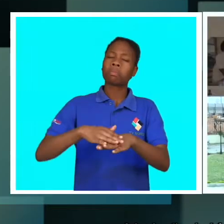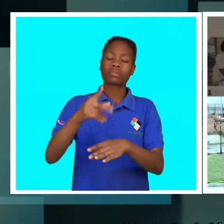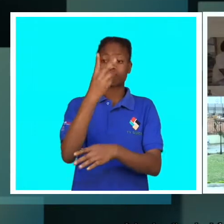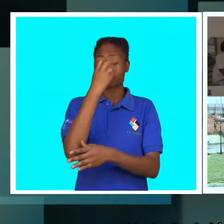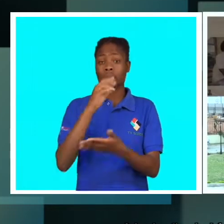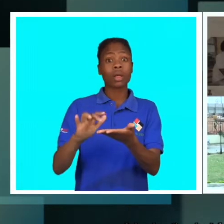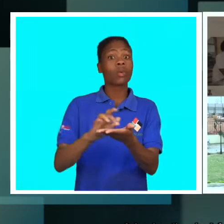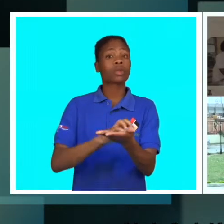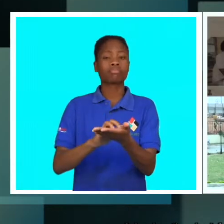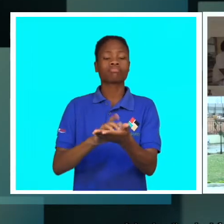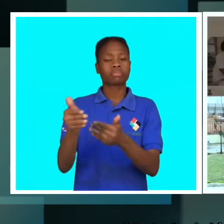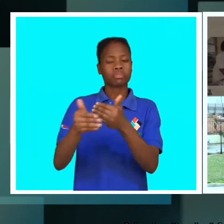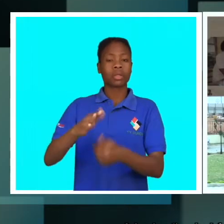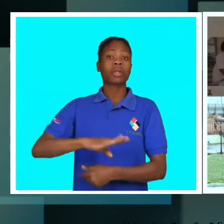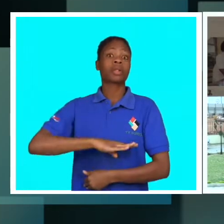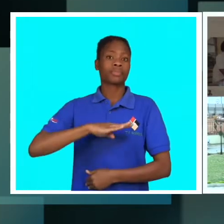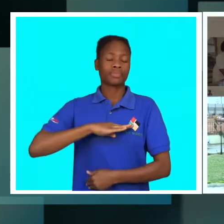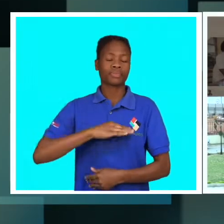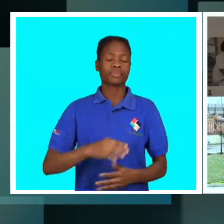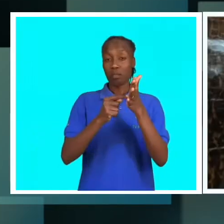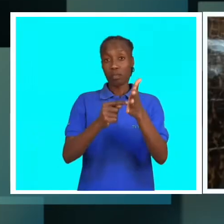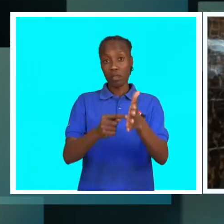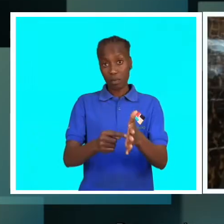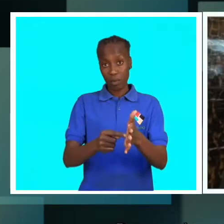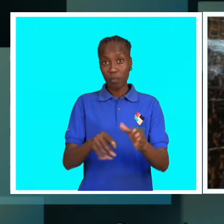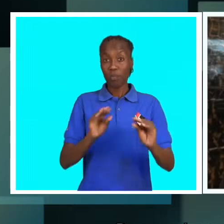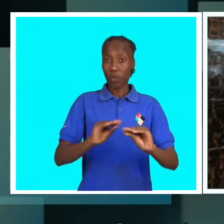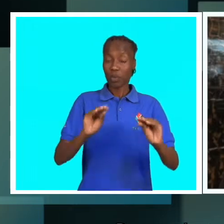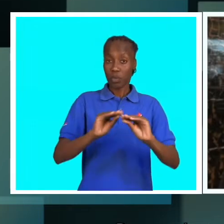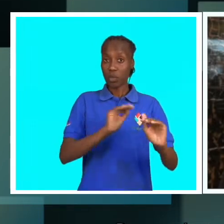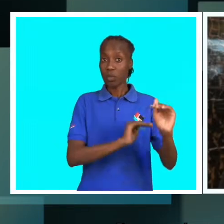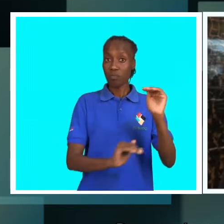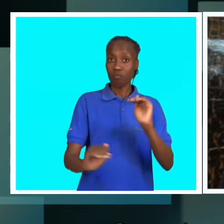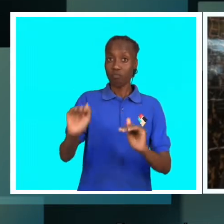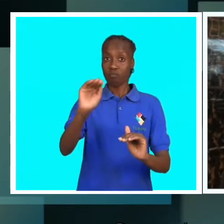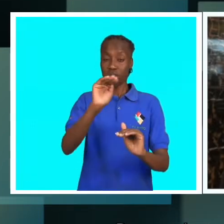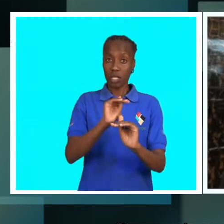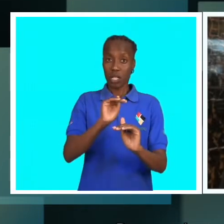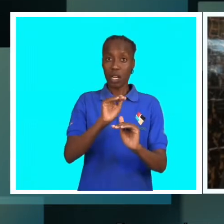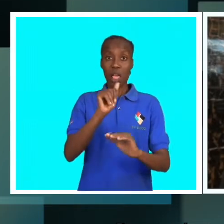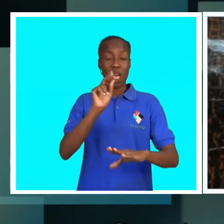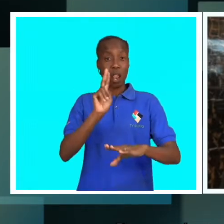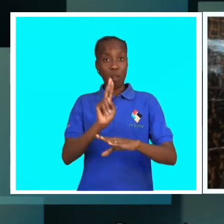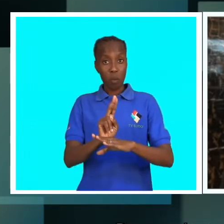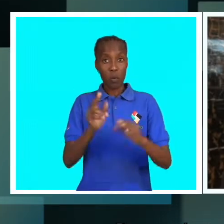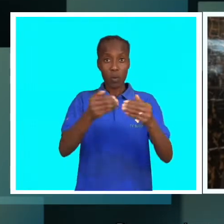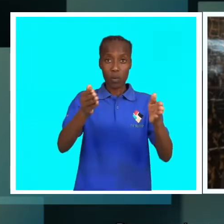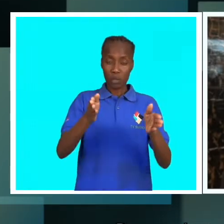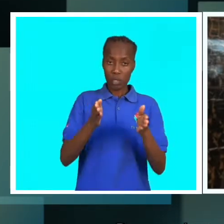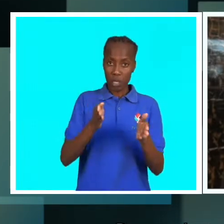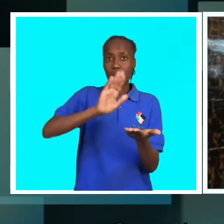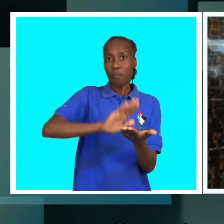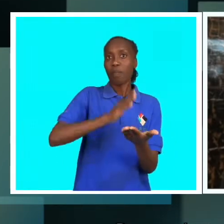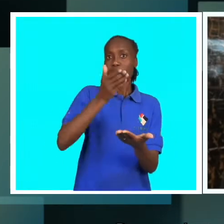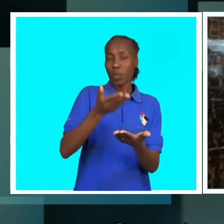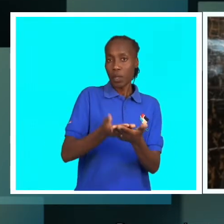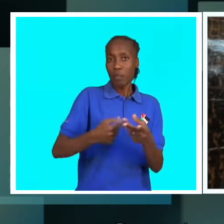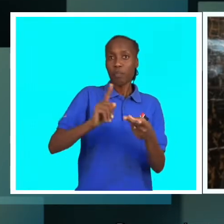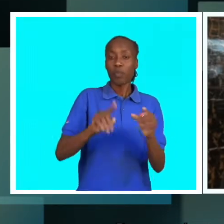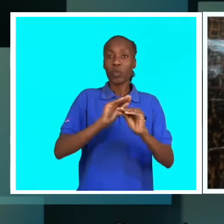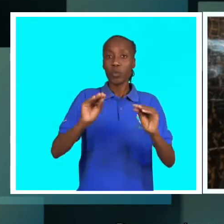e braille é uma das prioridades para os próximos anos. Por exemplo, que no ensino secundário os alunos tenham o